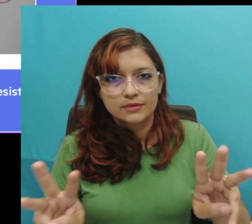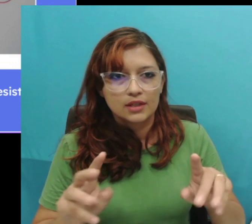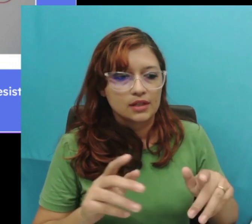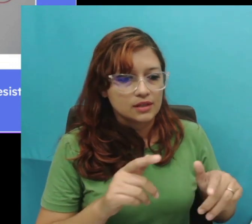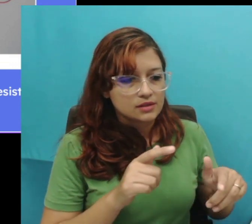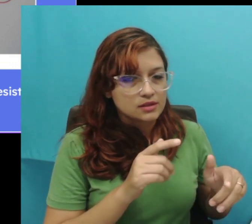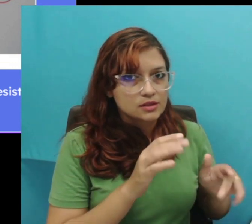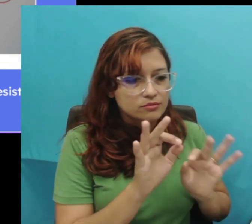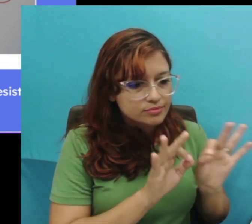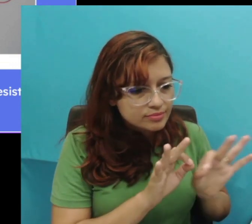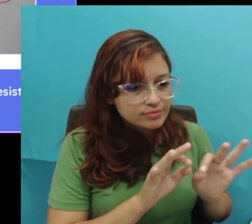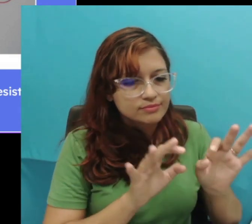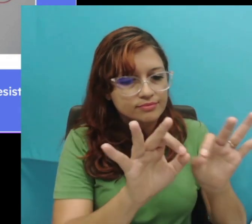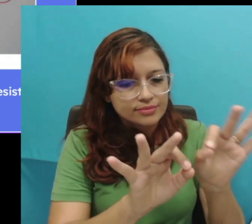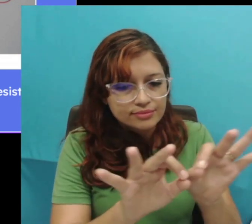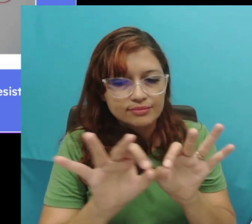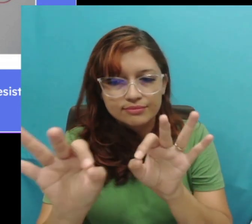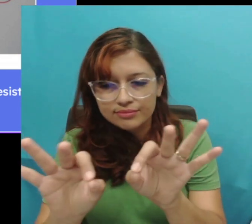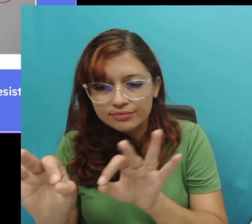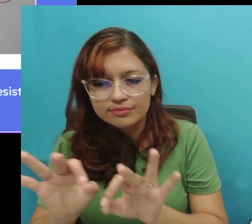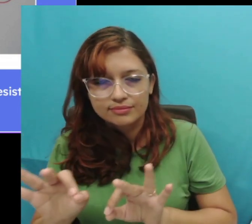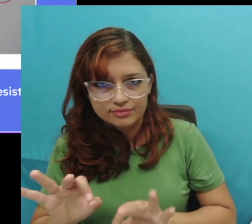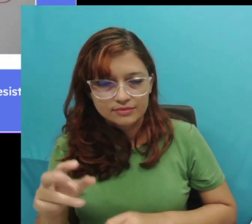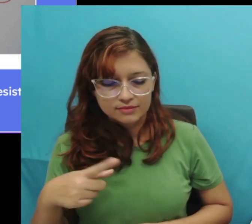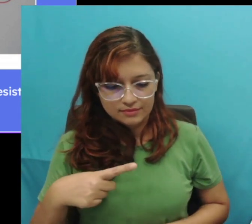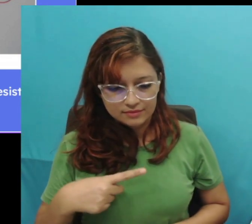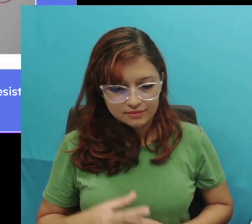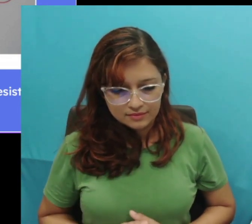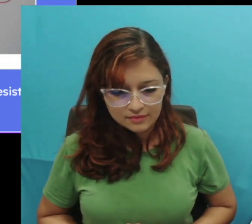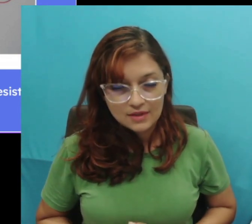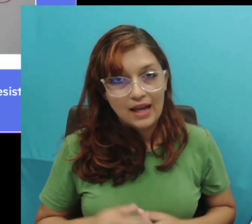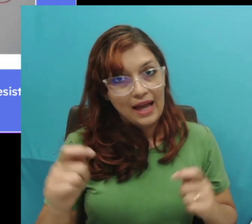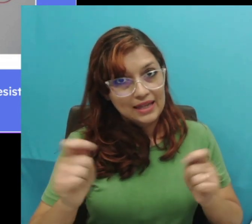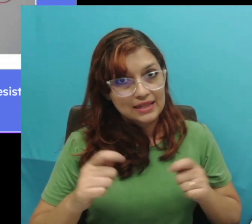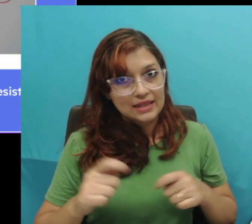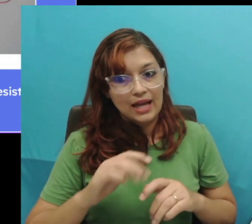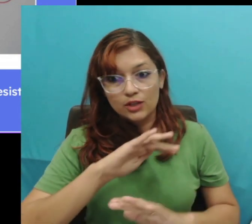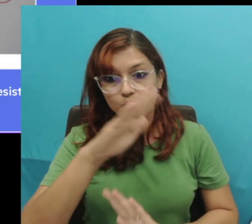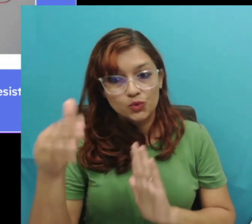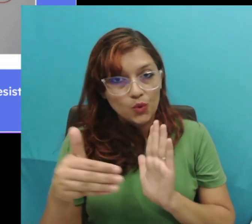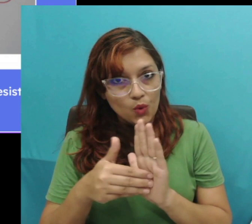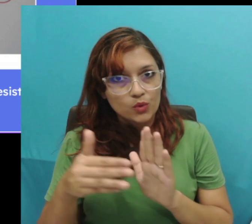para que eles pudessem trabalhar separadamente e organizar os experimentos.